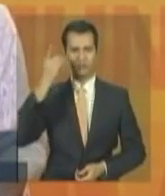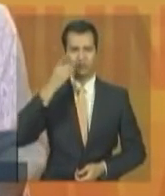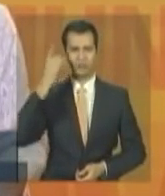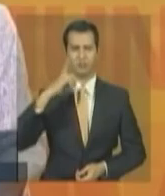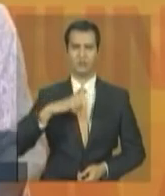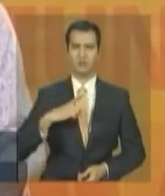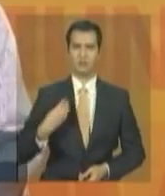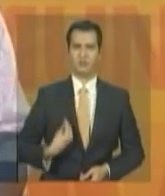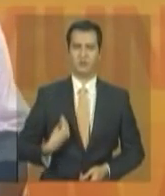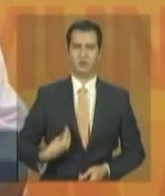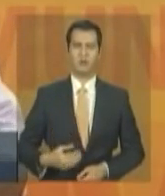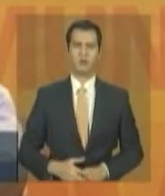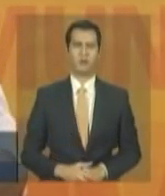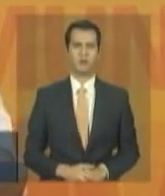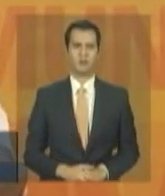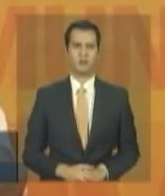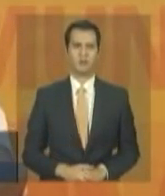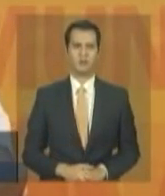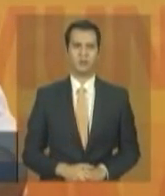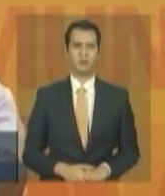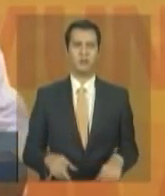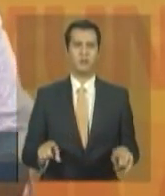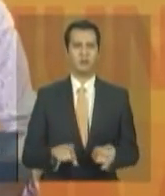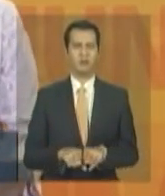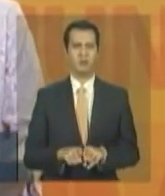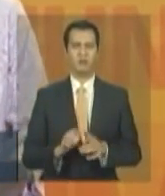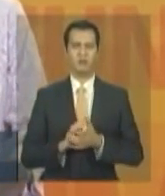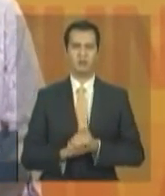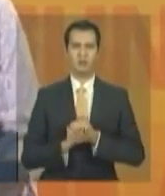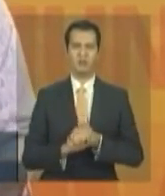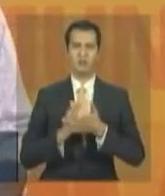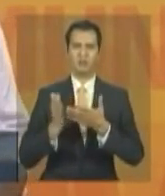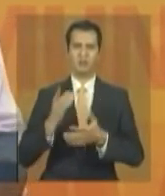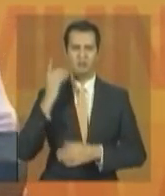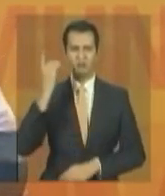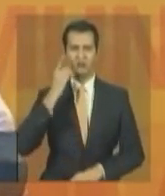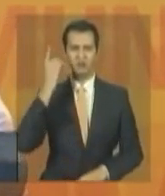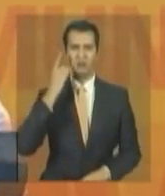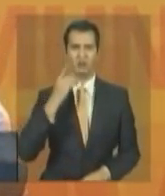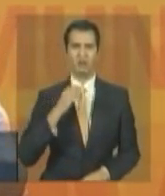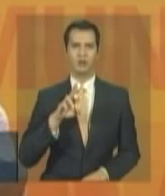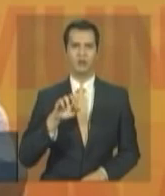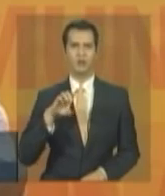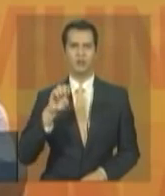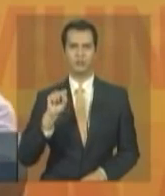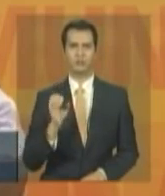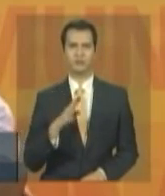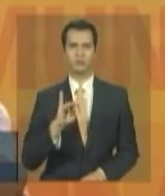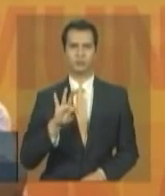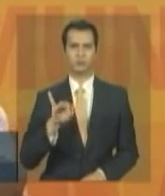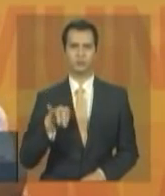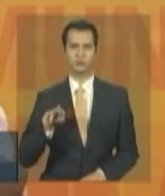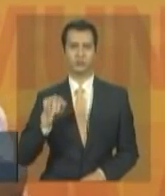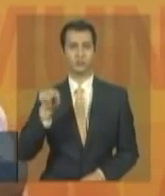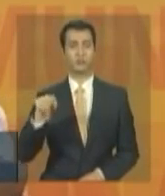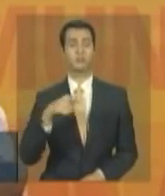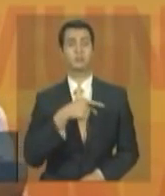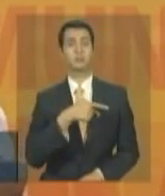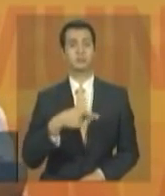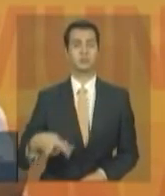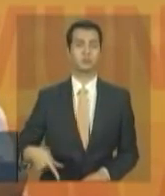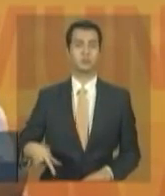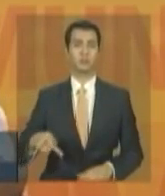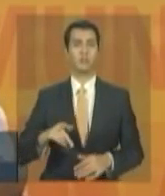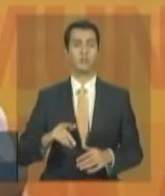deputados aqui presentes. Queria também cumprimentar o deputado Eros Biondini, presidente da Frente Parlamentar